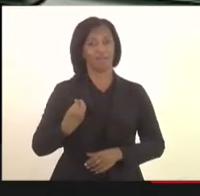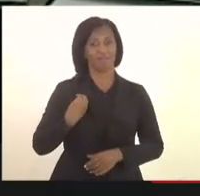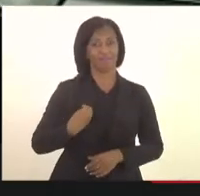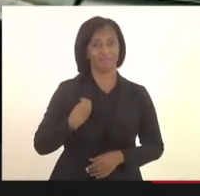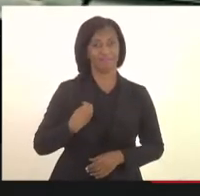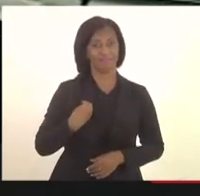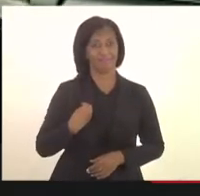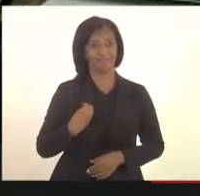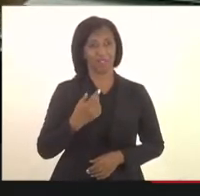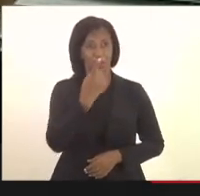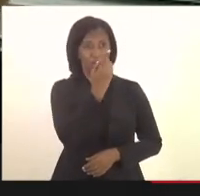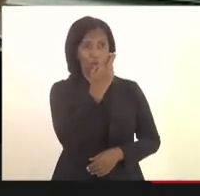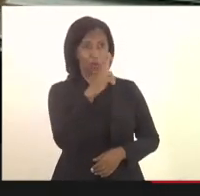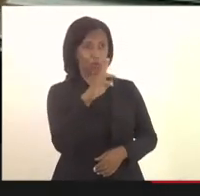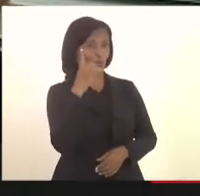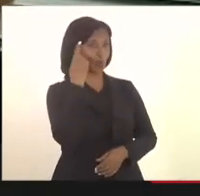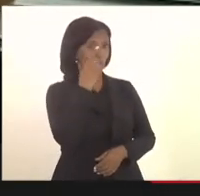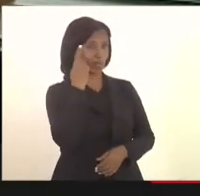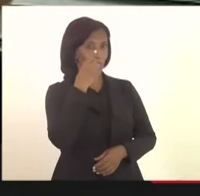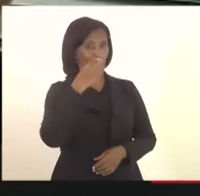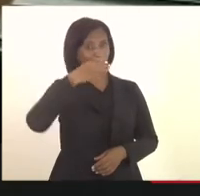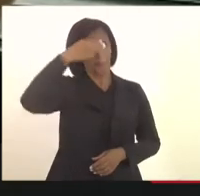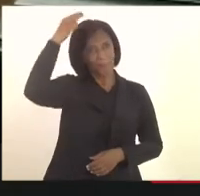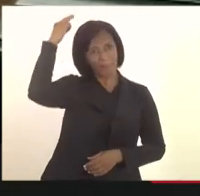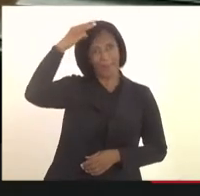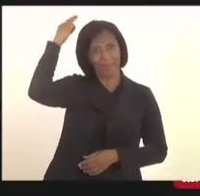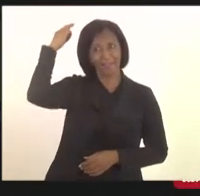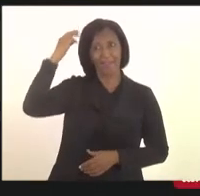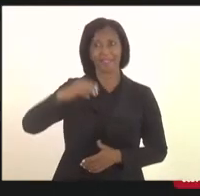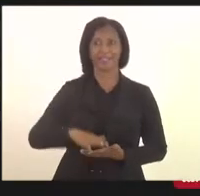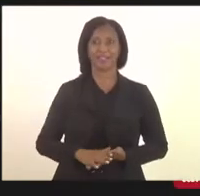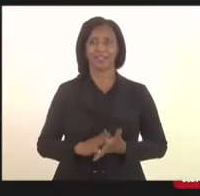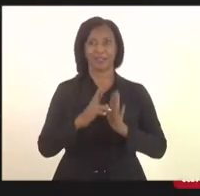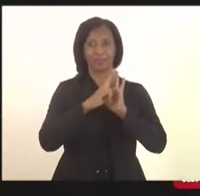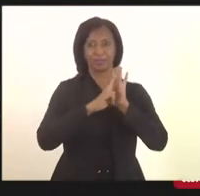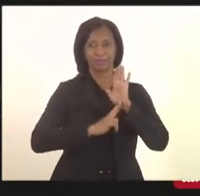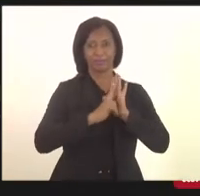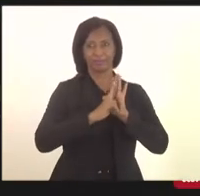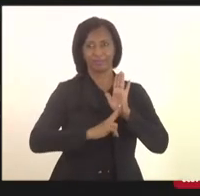doutor deputado Márcio Pacheco, nosso querido relator,